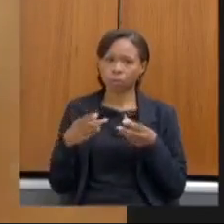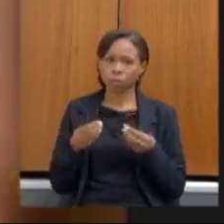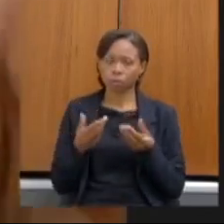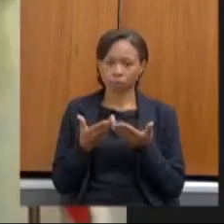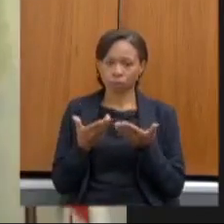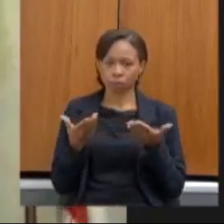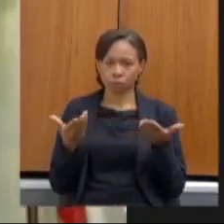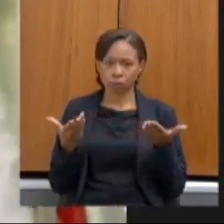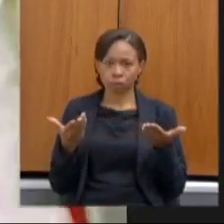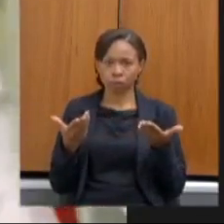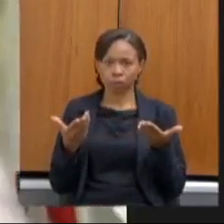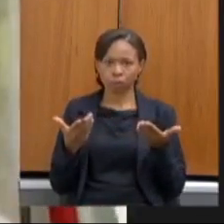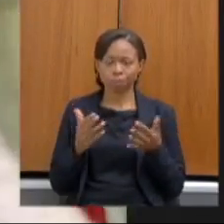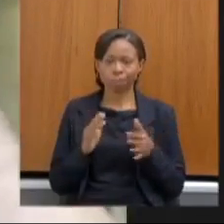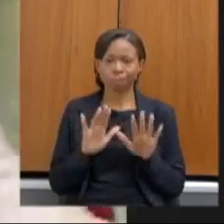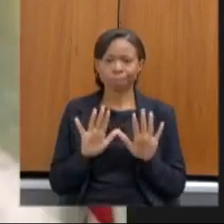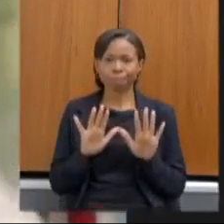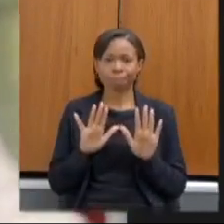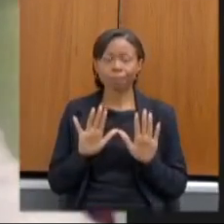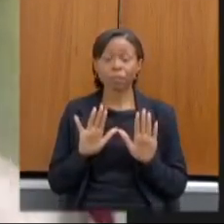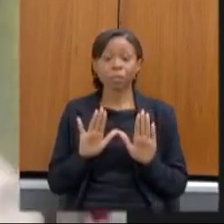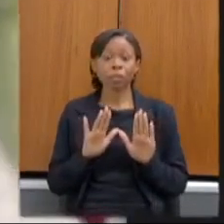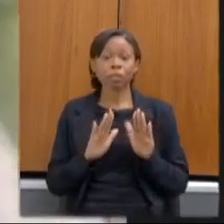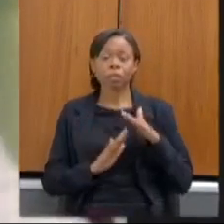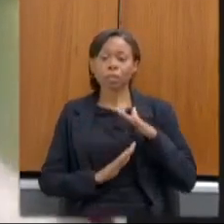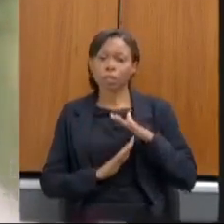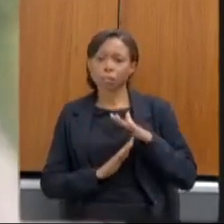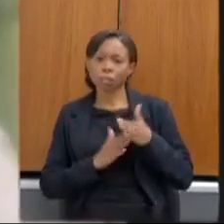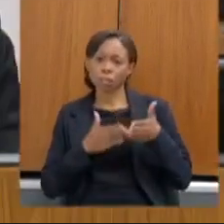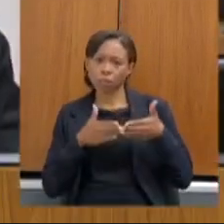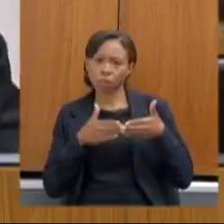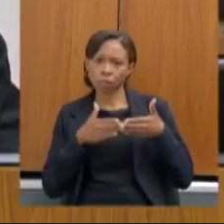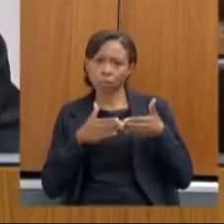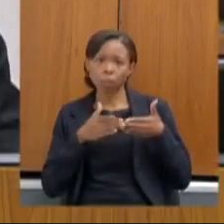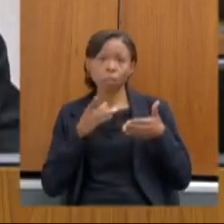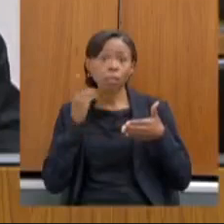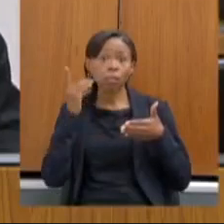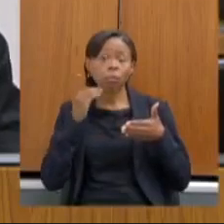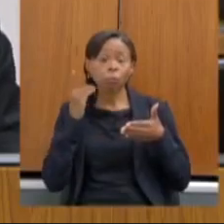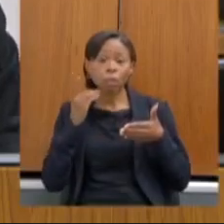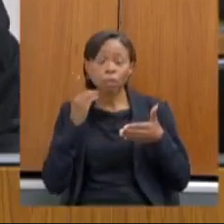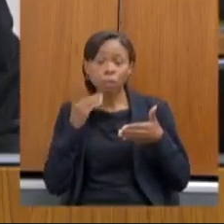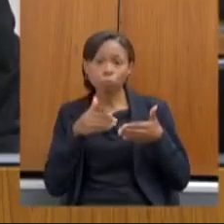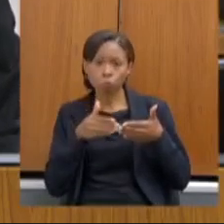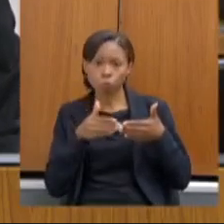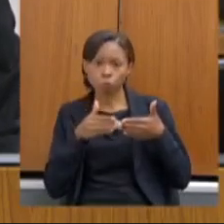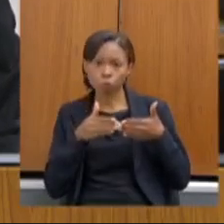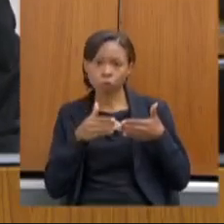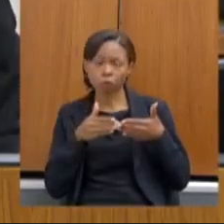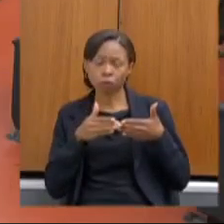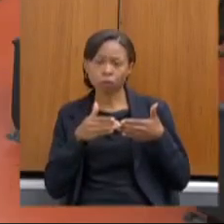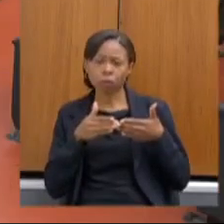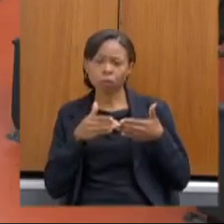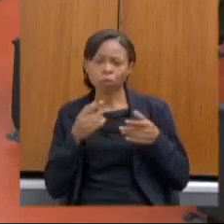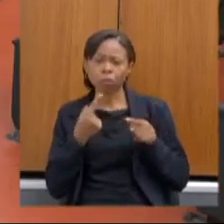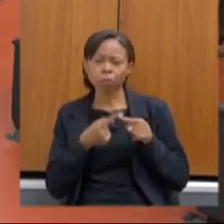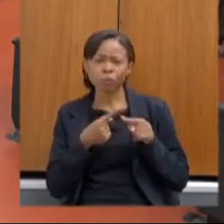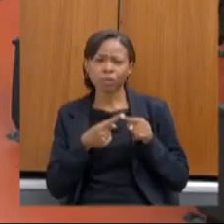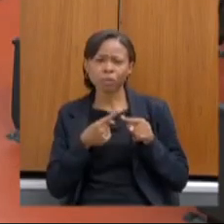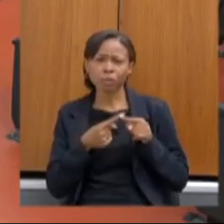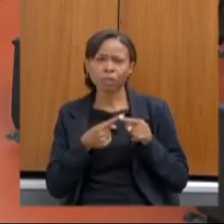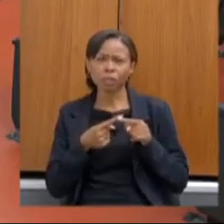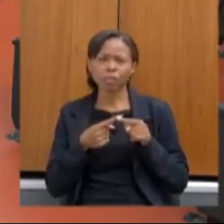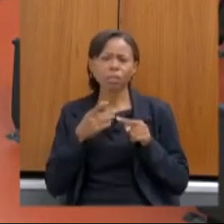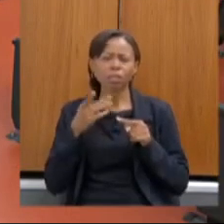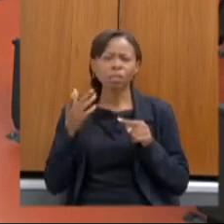dez do jogo de licença aqui para deputada serviço Deputado das ele só um momento nós temos